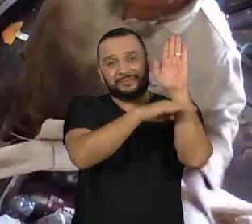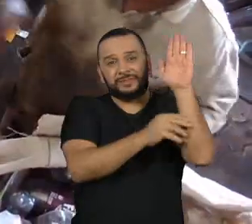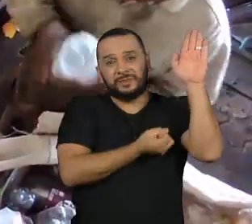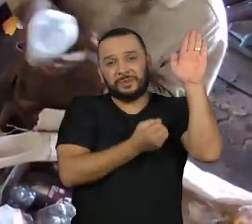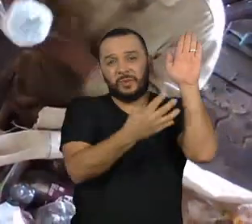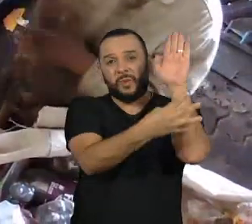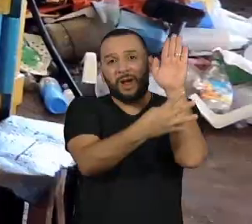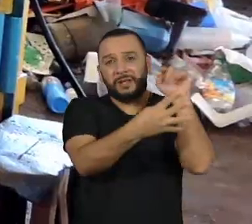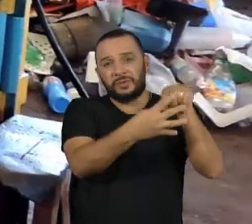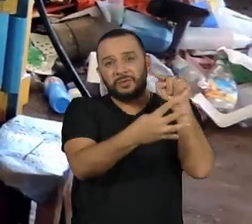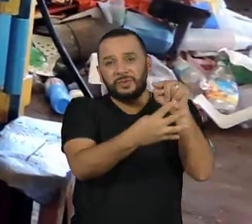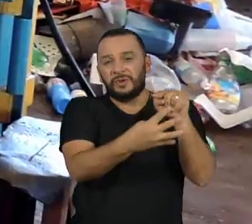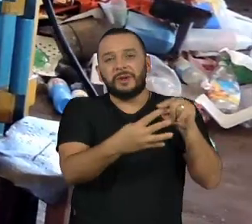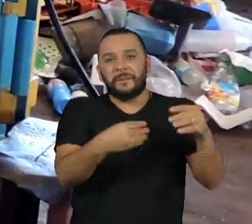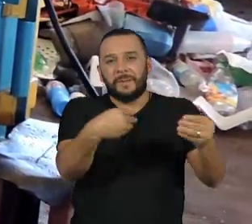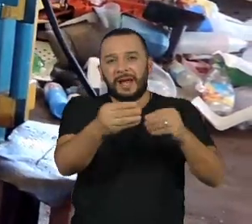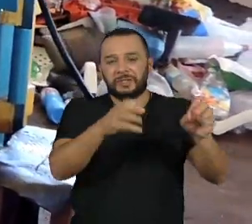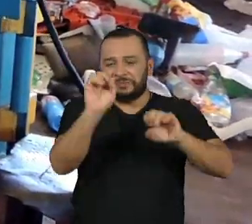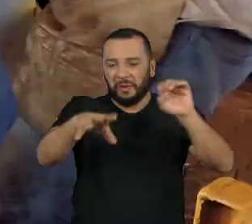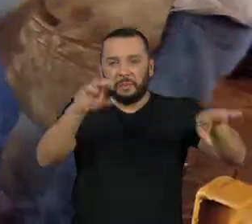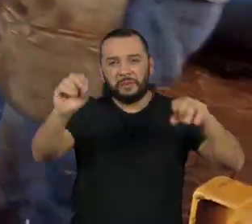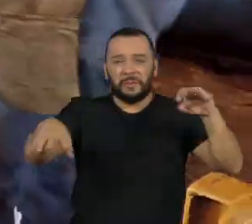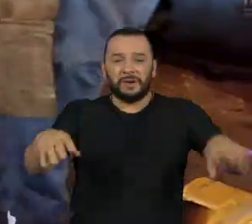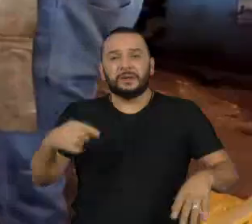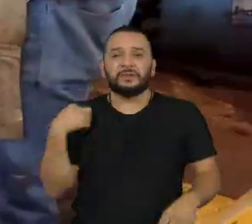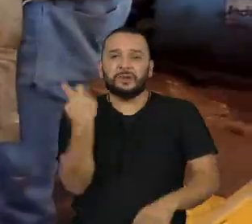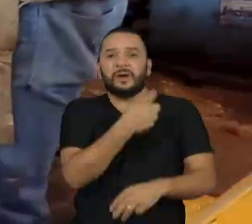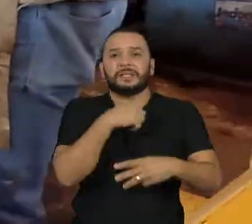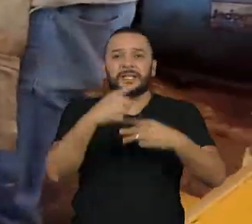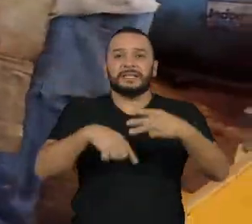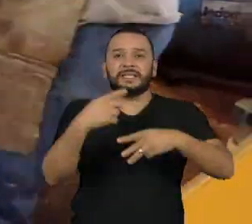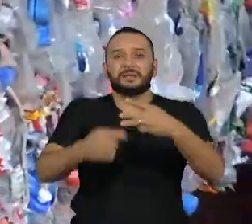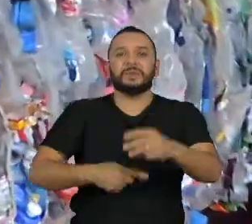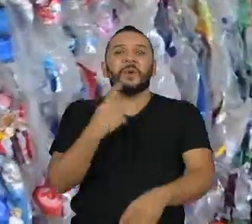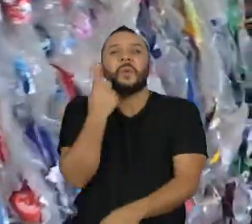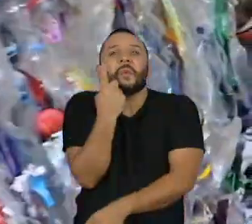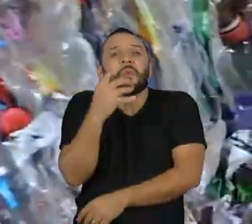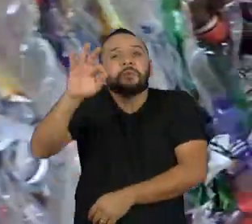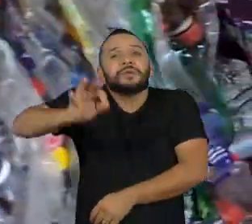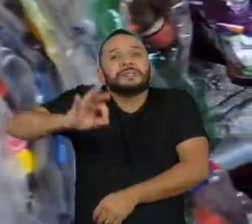Reciclamos pouco mais de 1% do que descartamos.